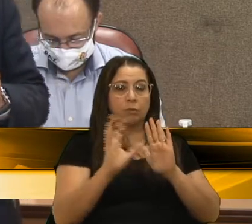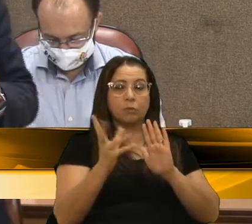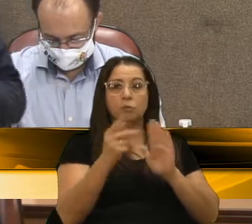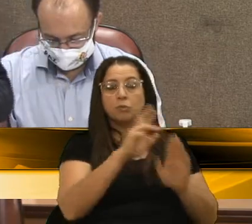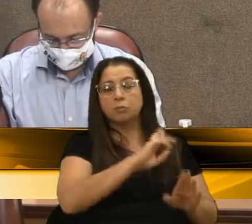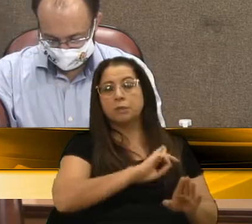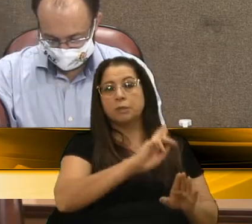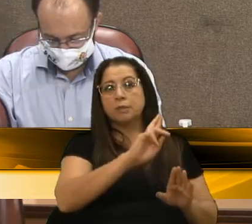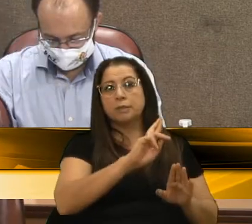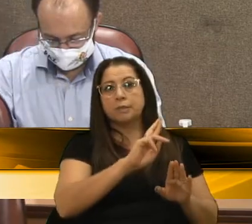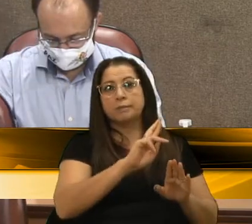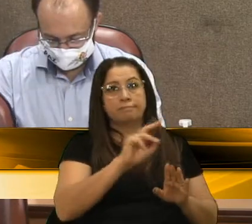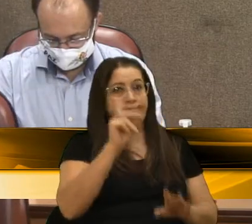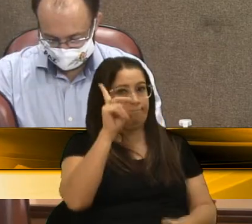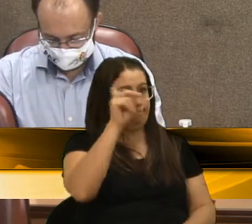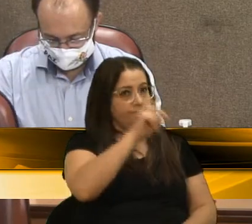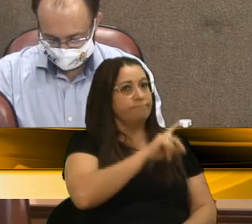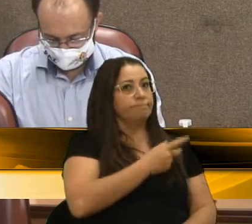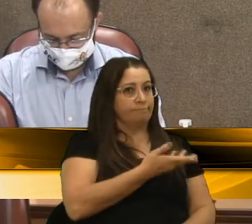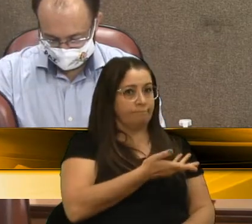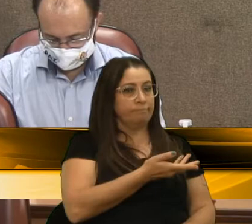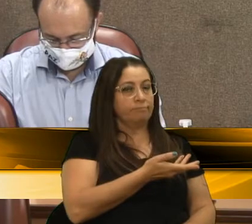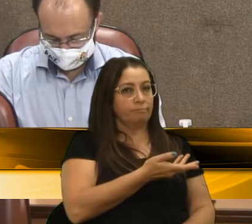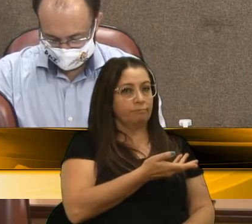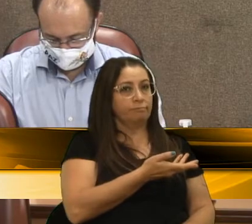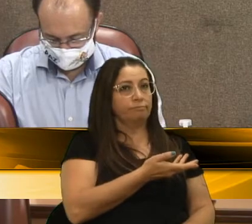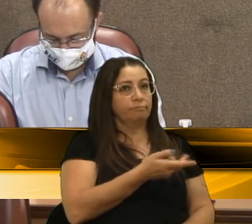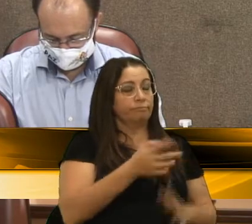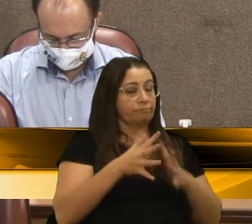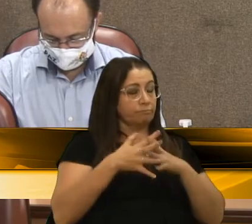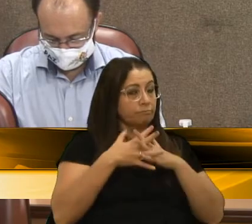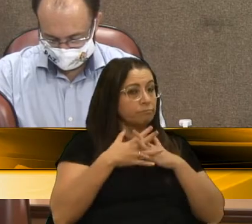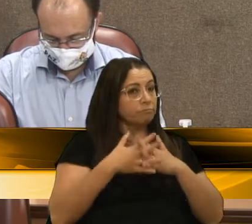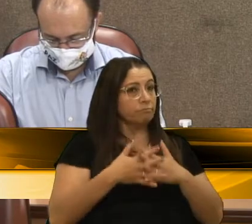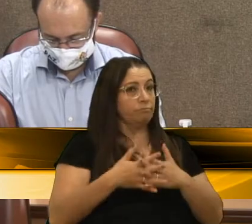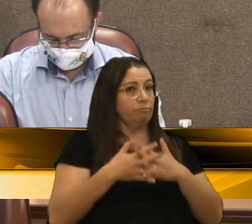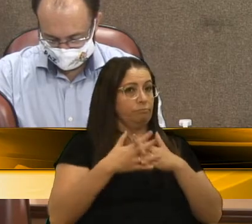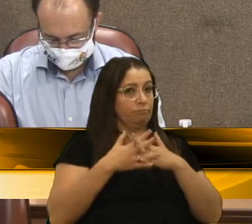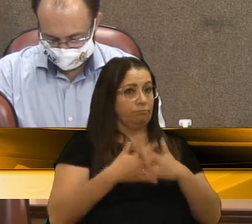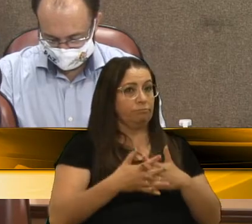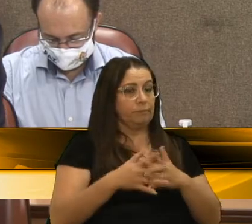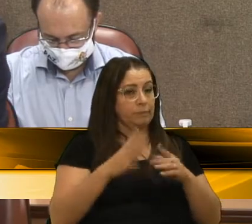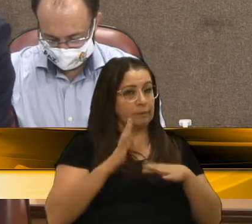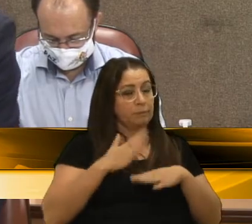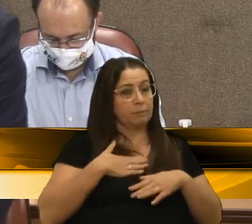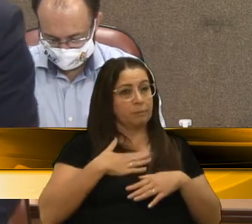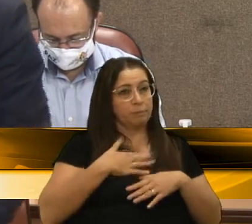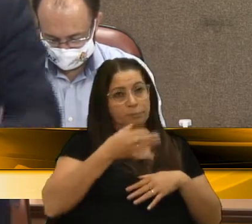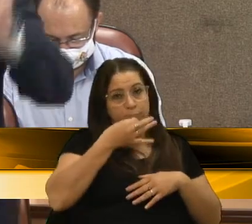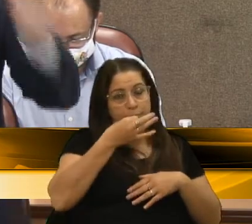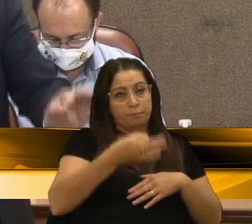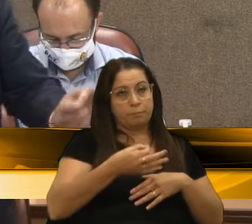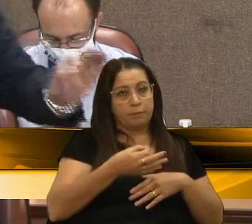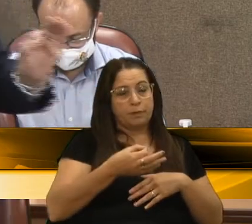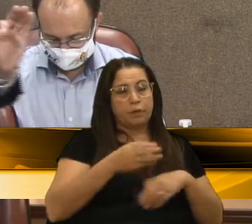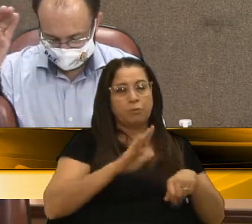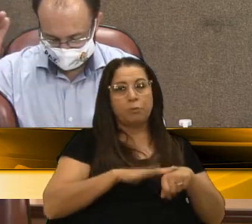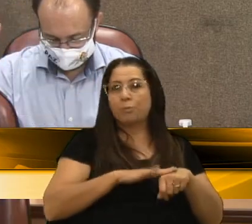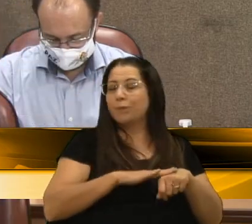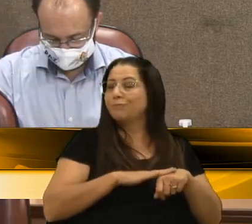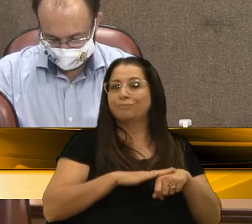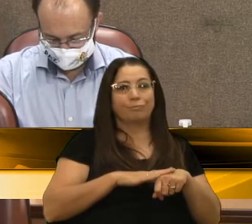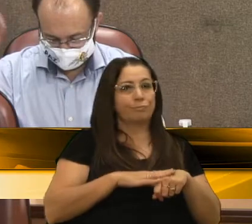nesse momento fica muito difícil. É bem complicado, porque, na minha ótica, o momento é